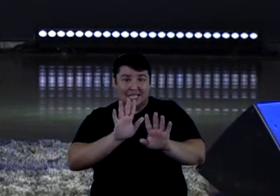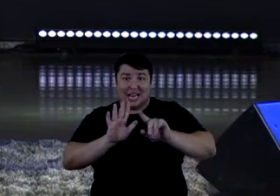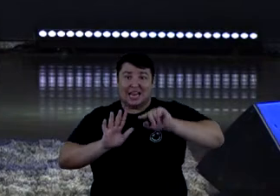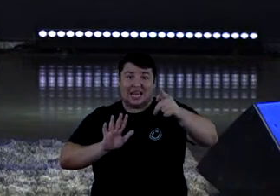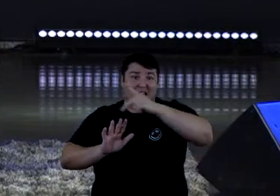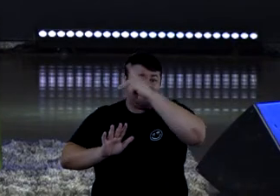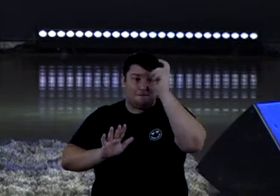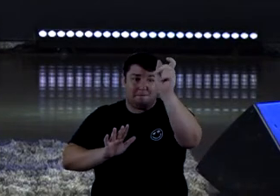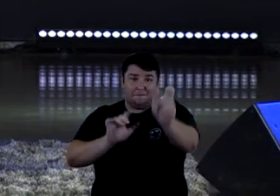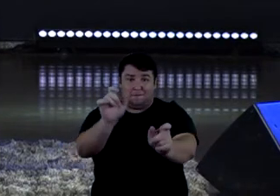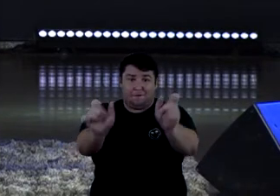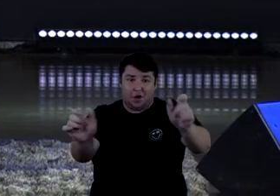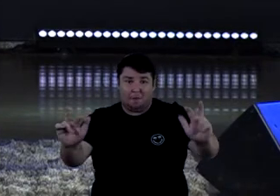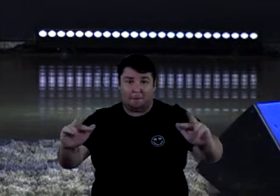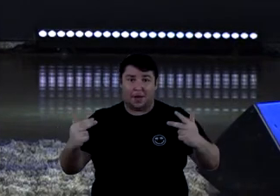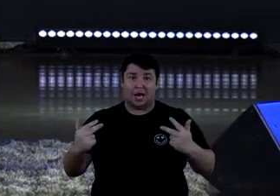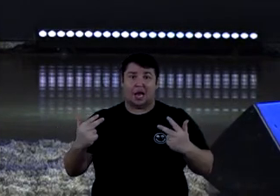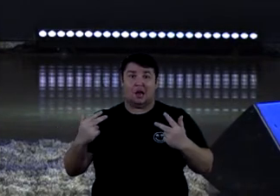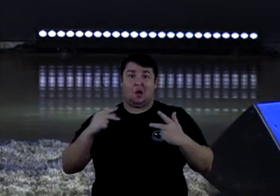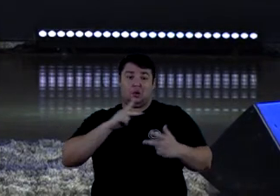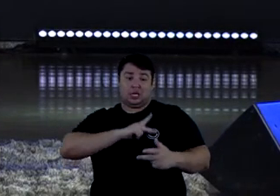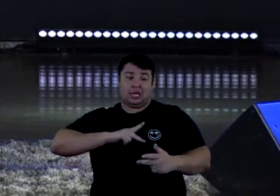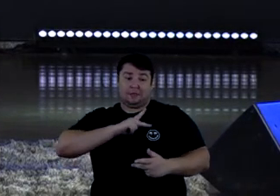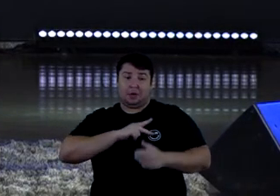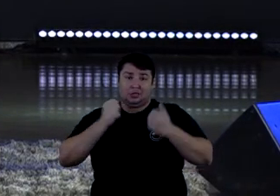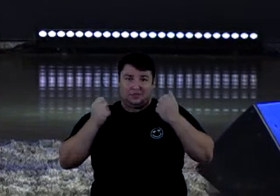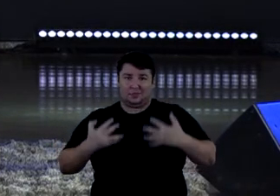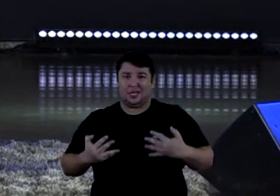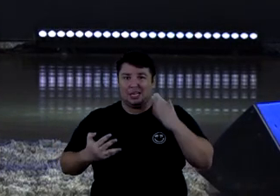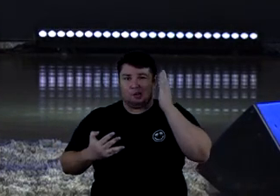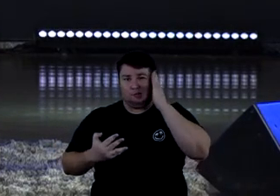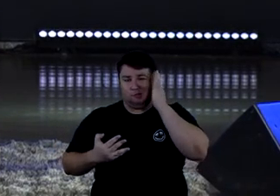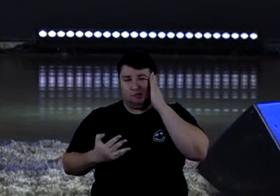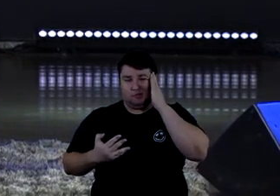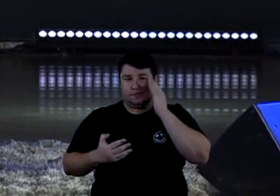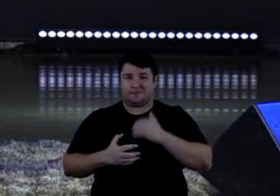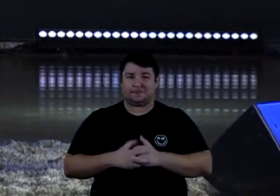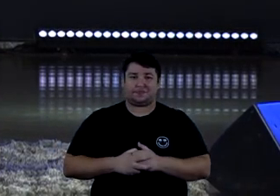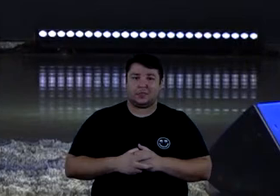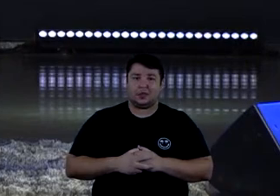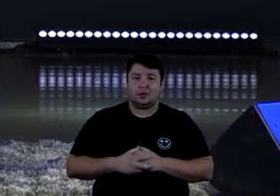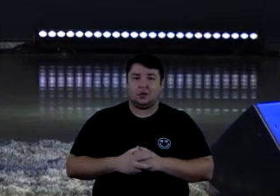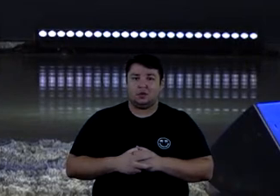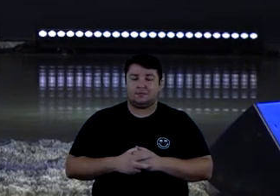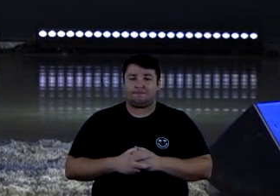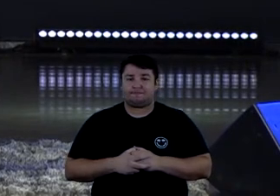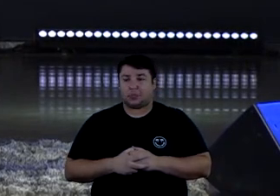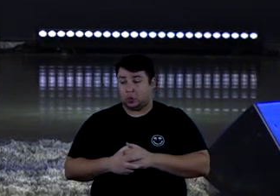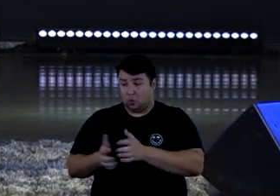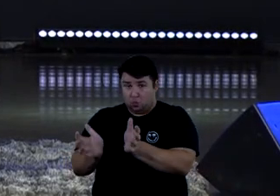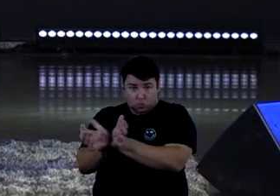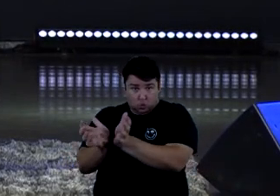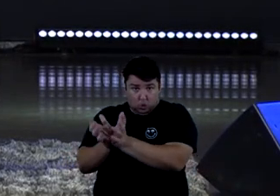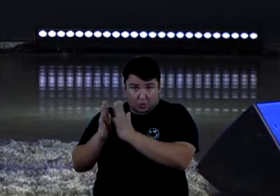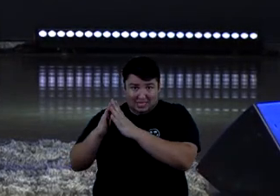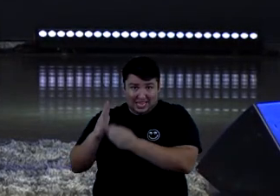fora. Era isso que o apóstolo Paulo estava falando aqui com Coríntios, com aqueles membros da igreja de